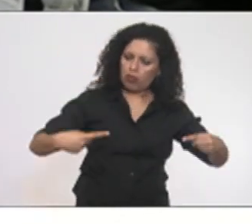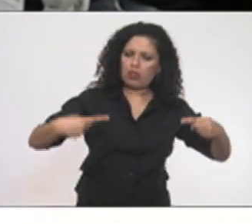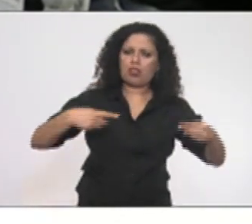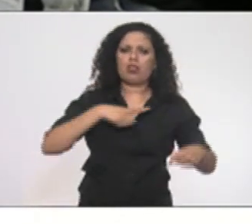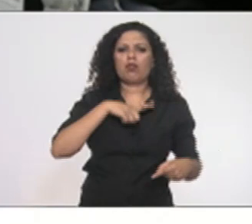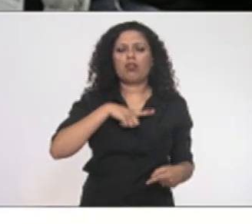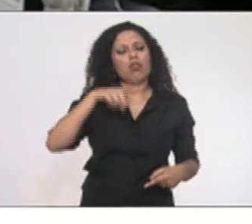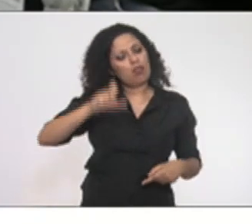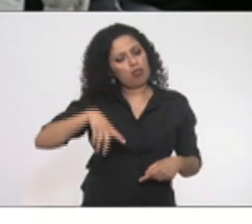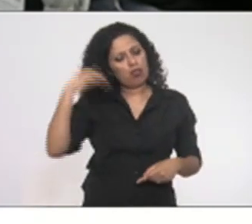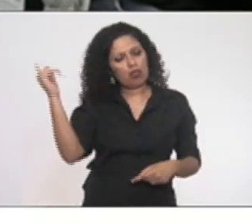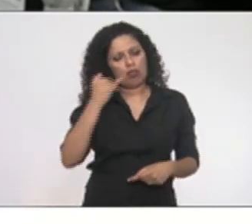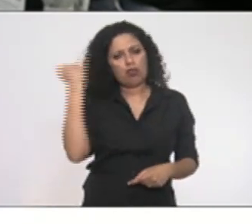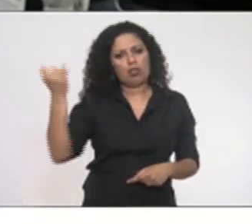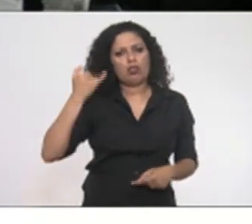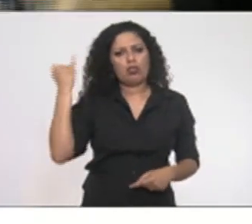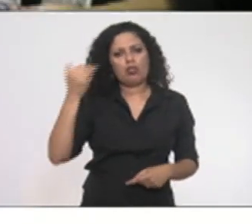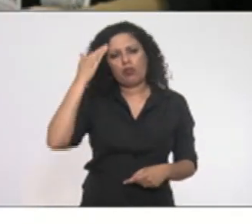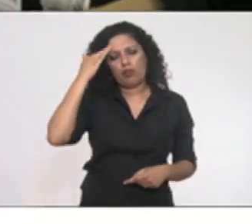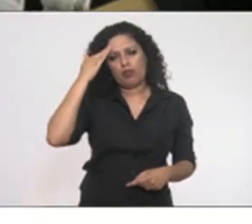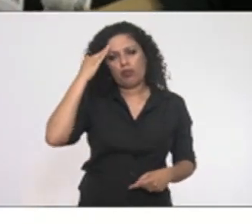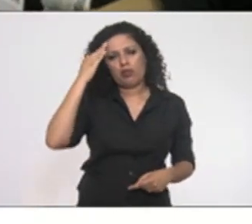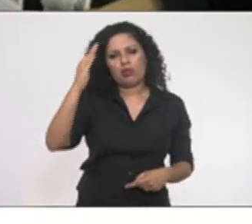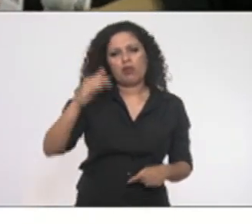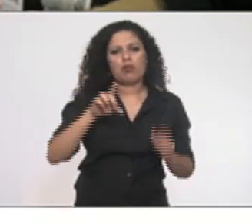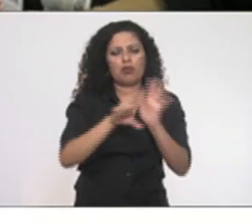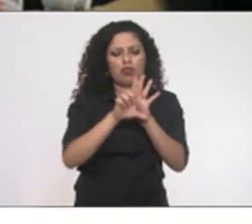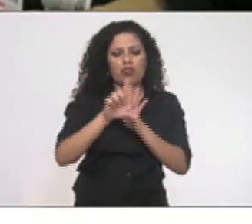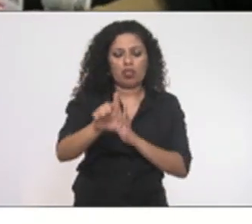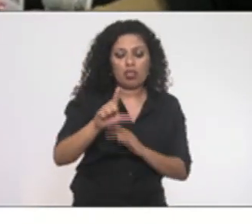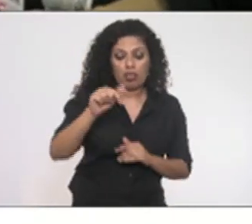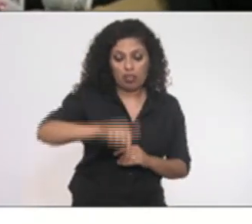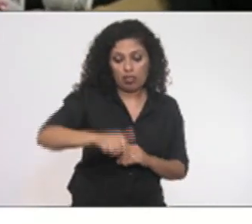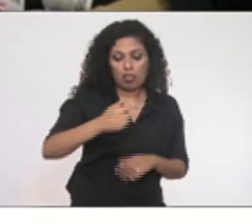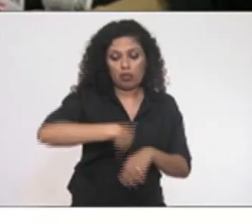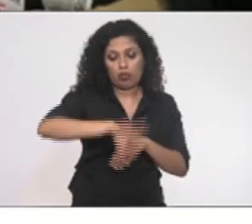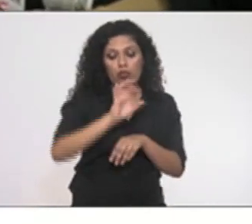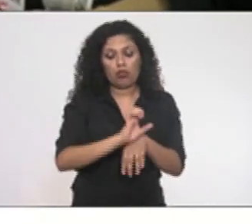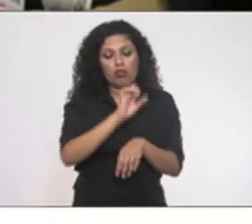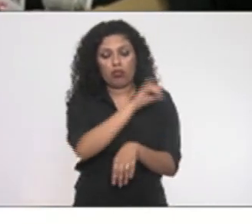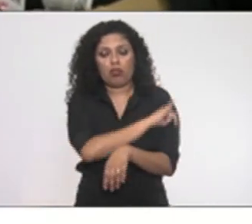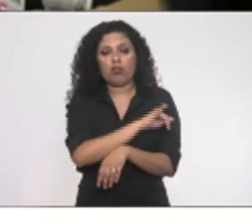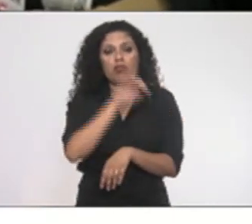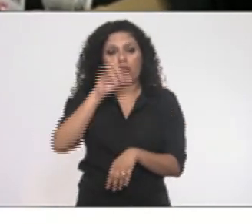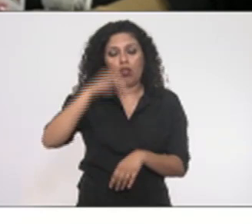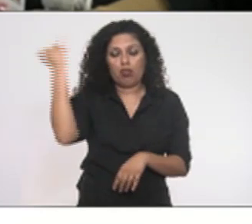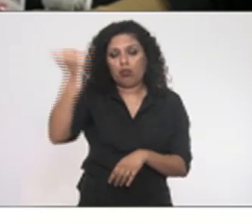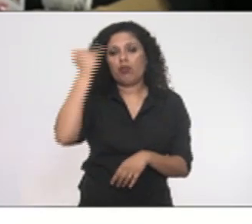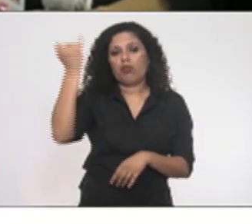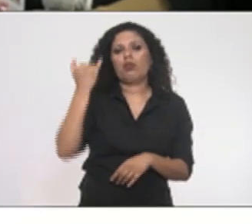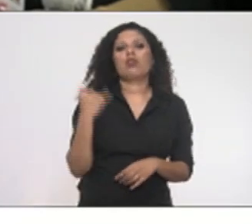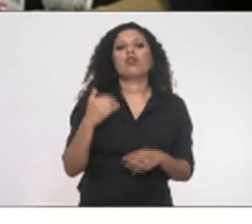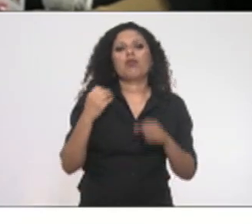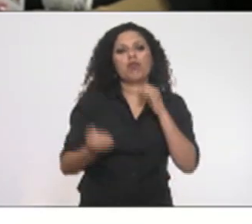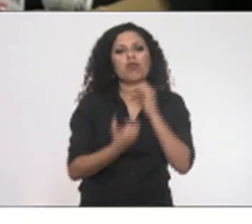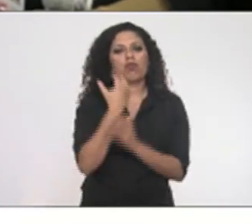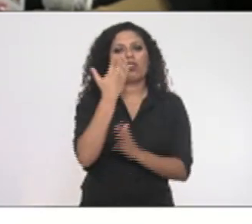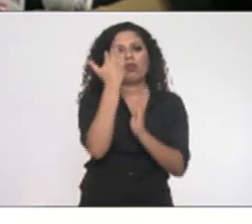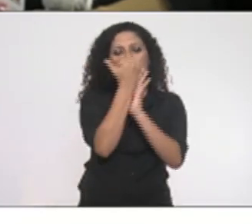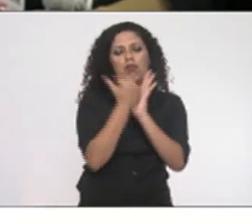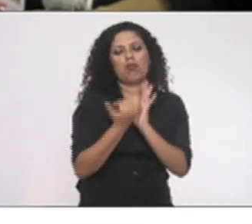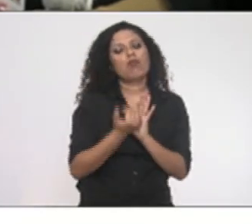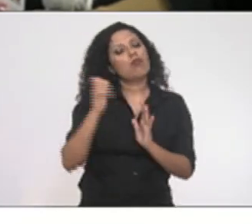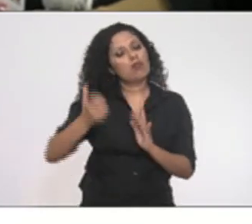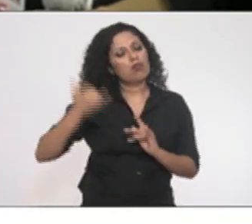independente é fundamental, inclusive a agência reguladora estadual é de fundamental importância nesse processo. Então, isso é uma parte